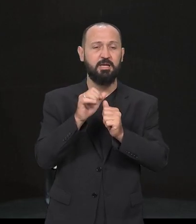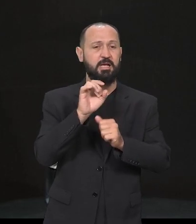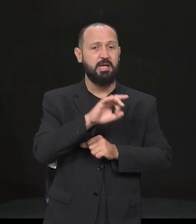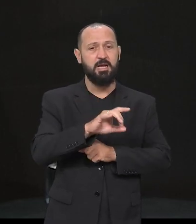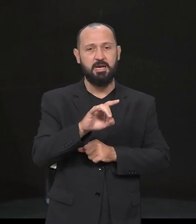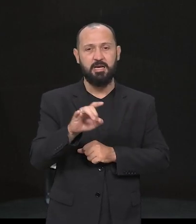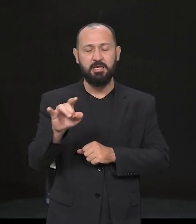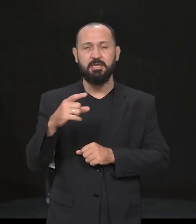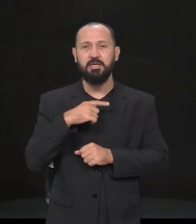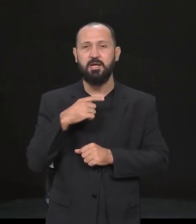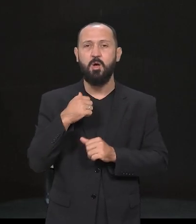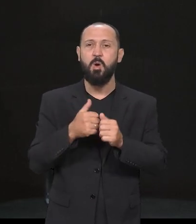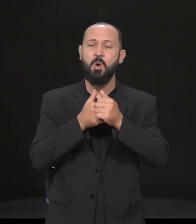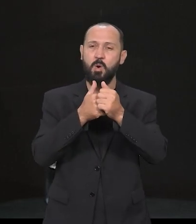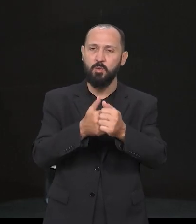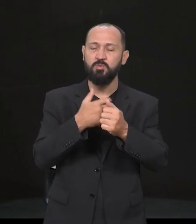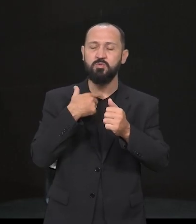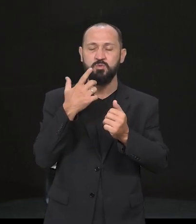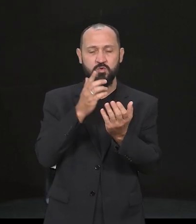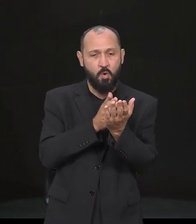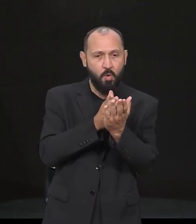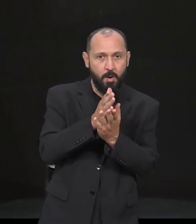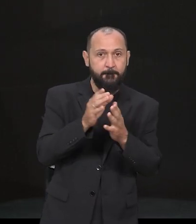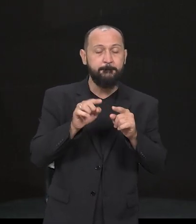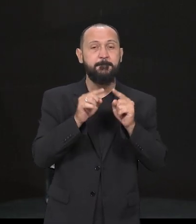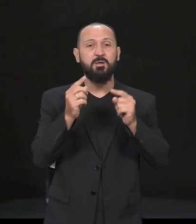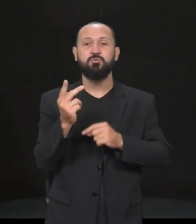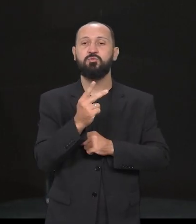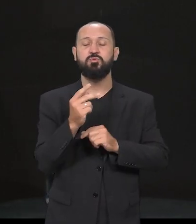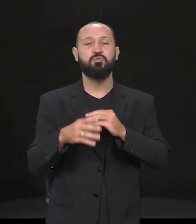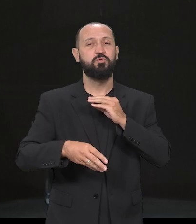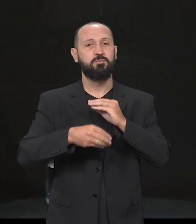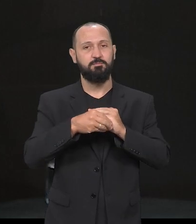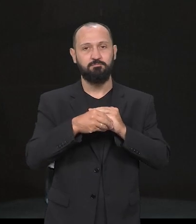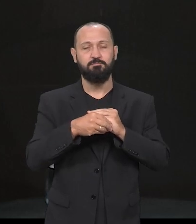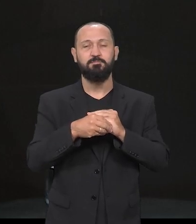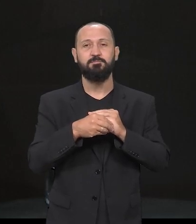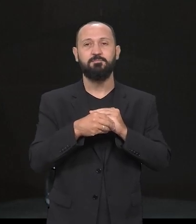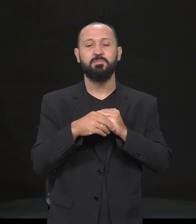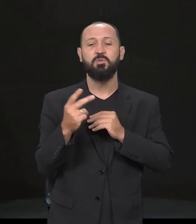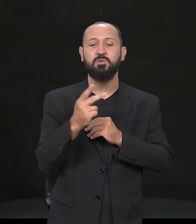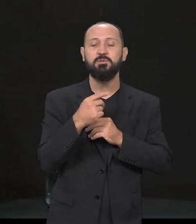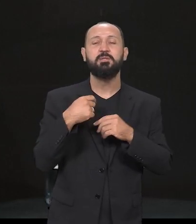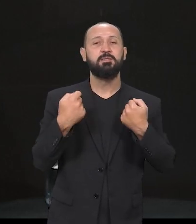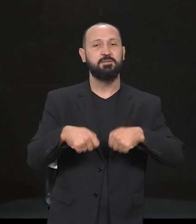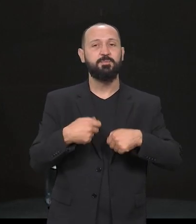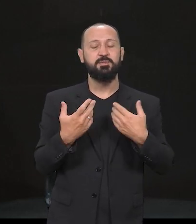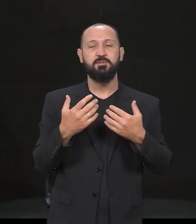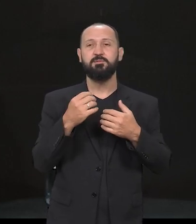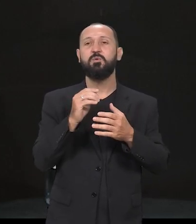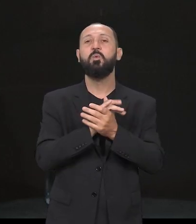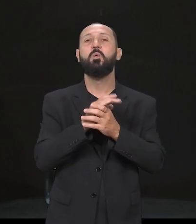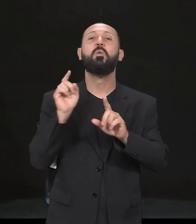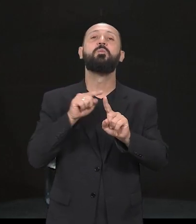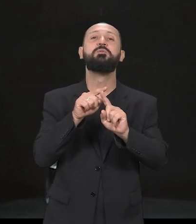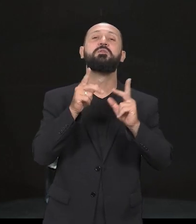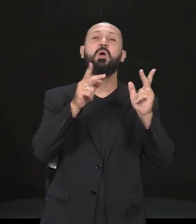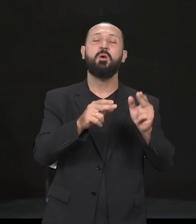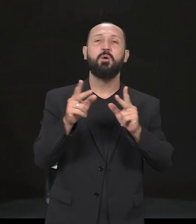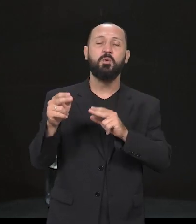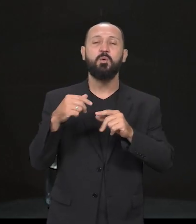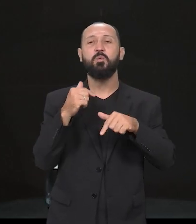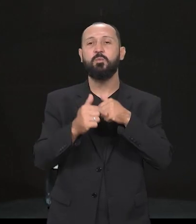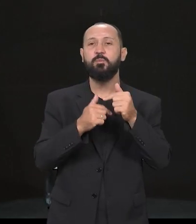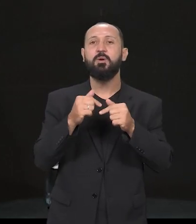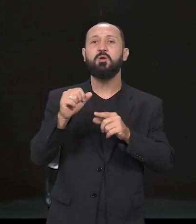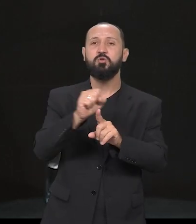Cada um seguindo a sua vertente, mas os dois se complementam, os dois são necessários. Então, o objetivo é comum, que é